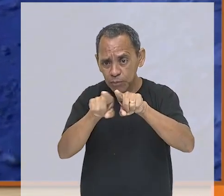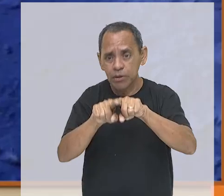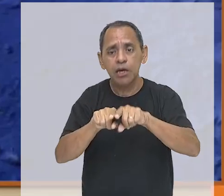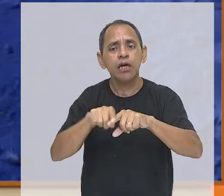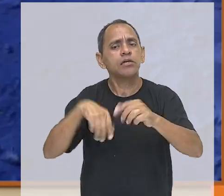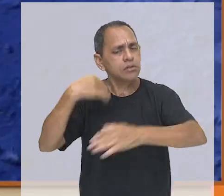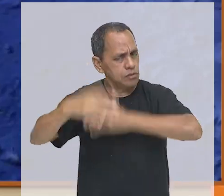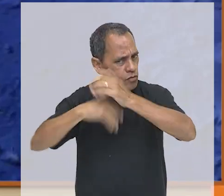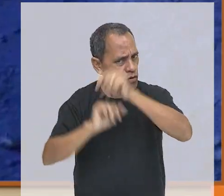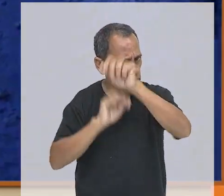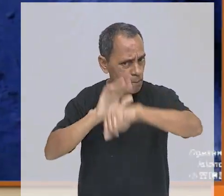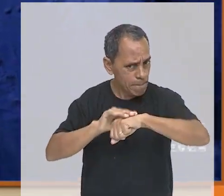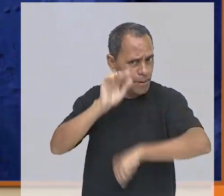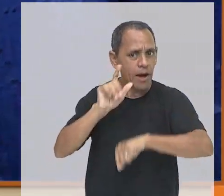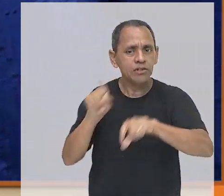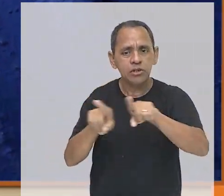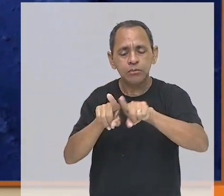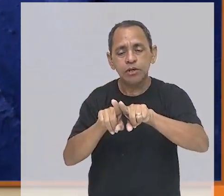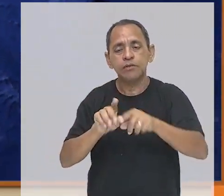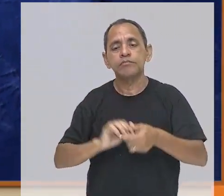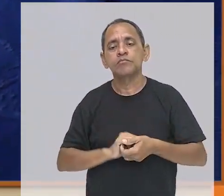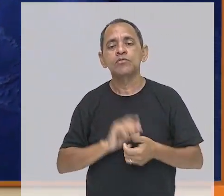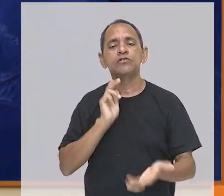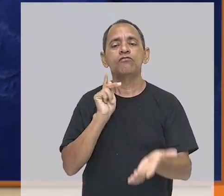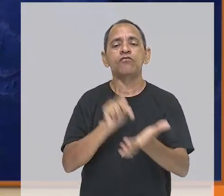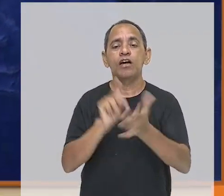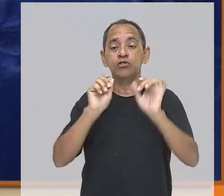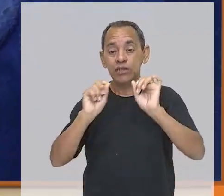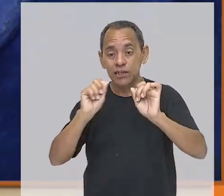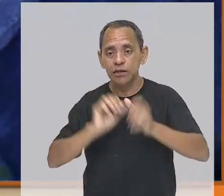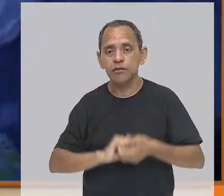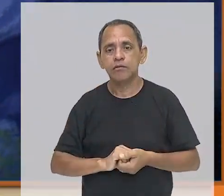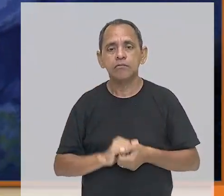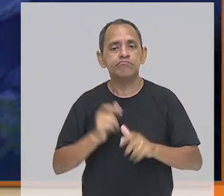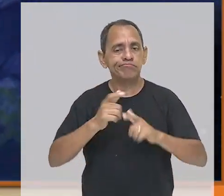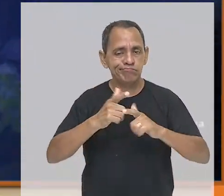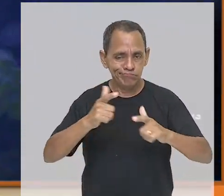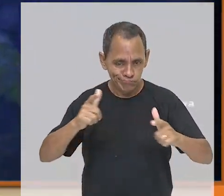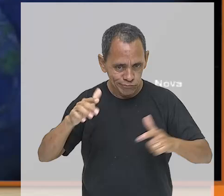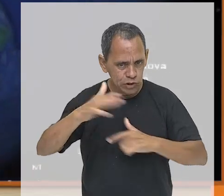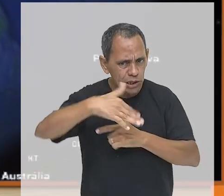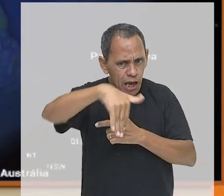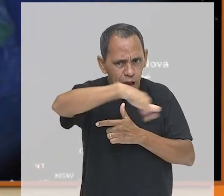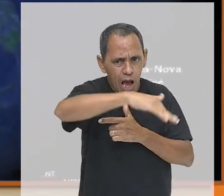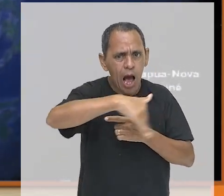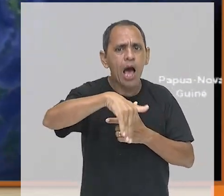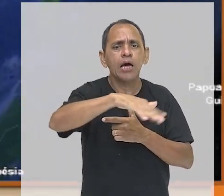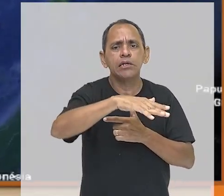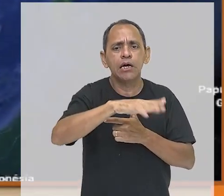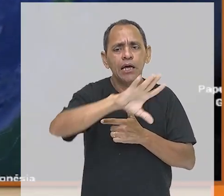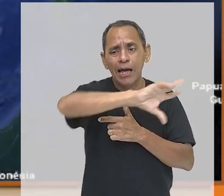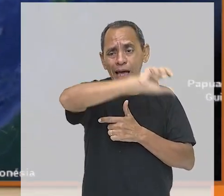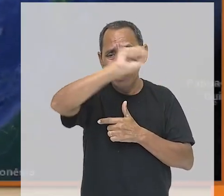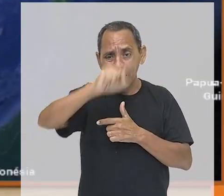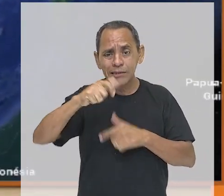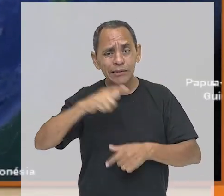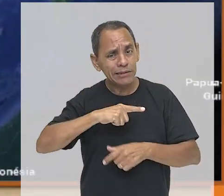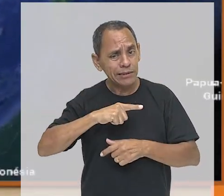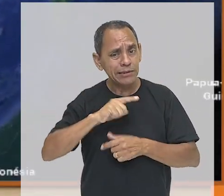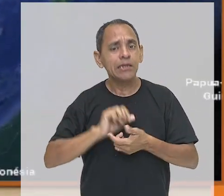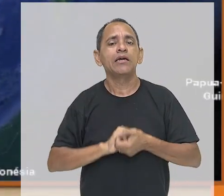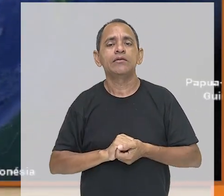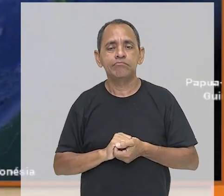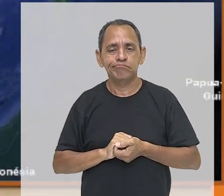ok? Então, realmente, a gente observa, mesmo por sua grande extensão territorial, a Ásia, gente, tem um grande